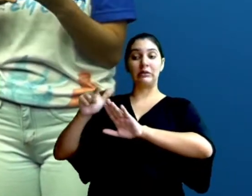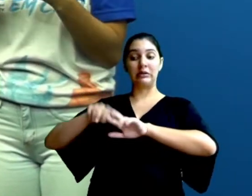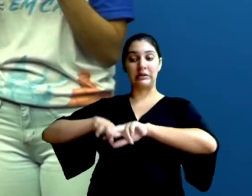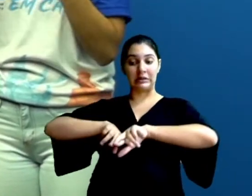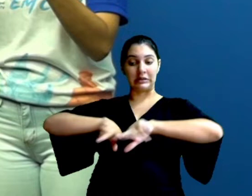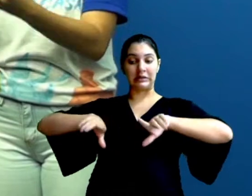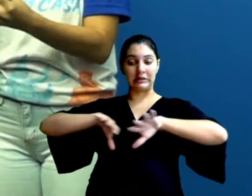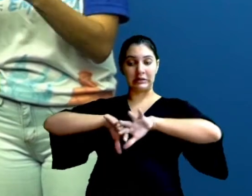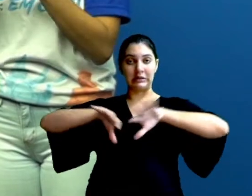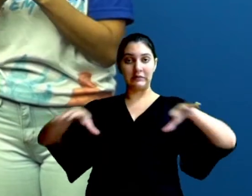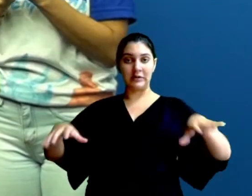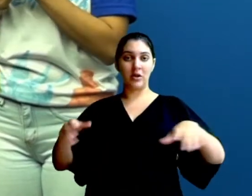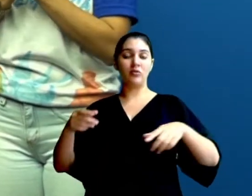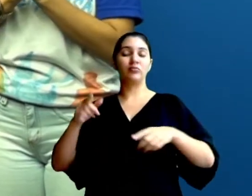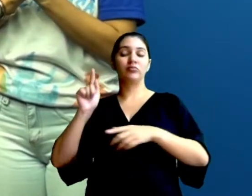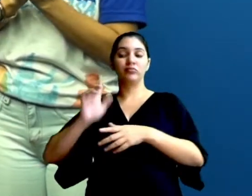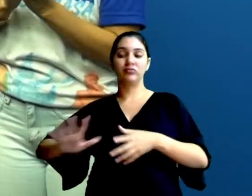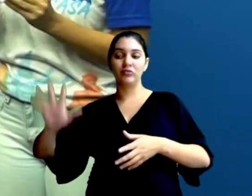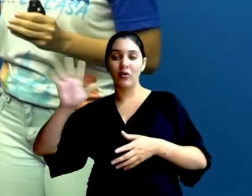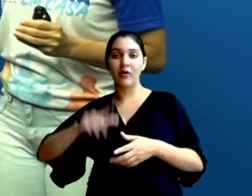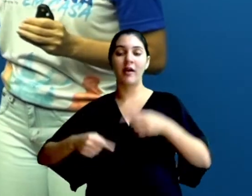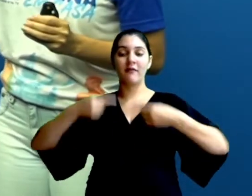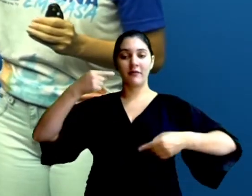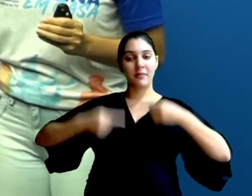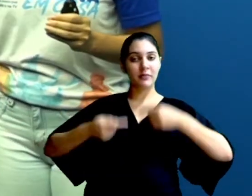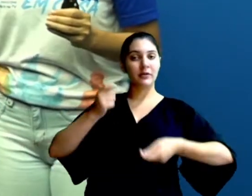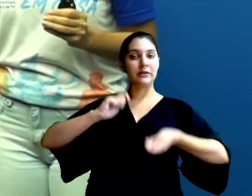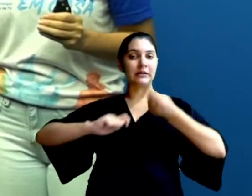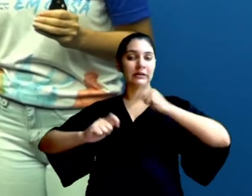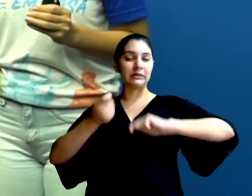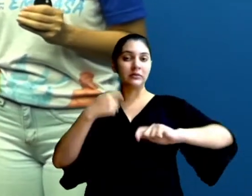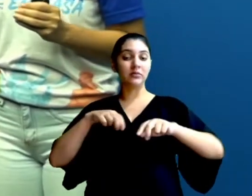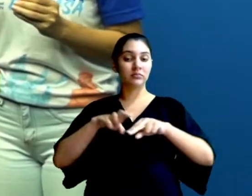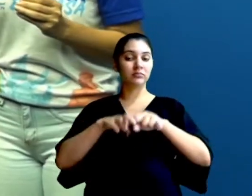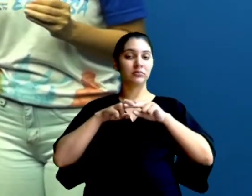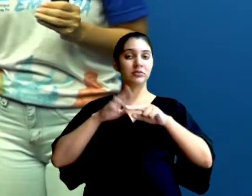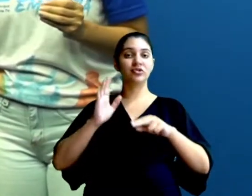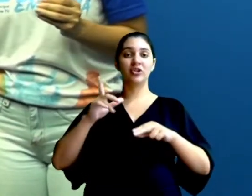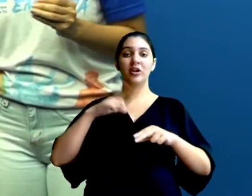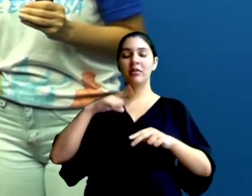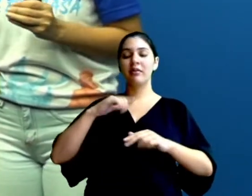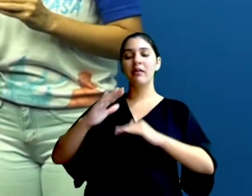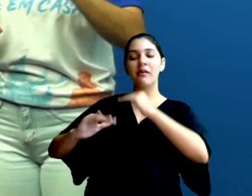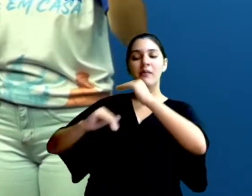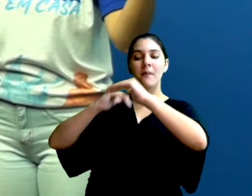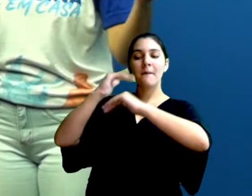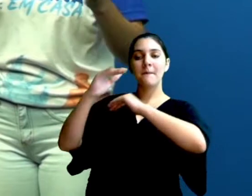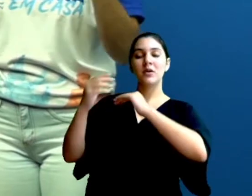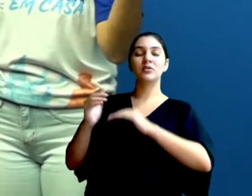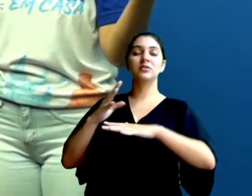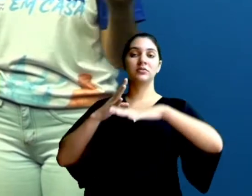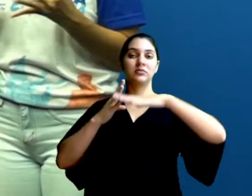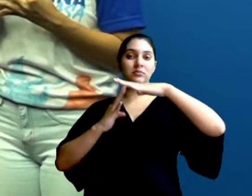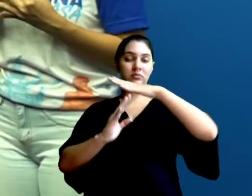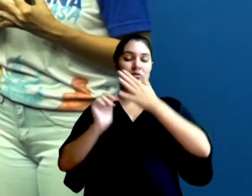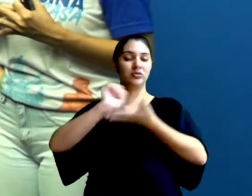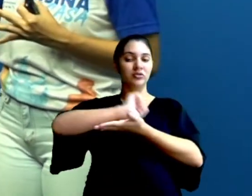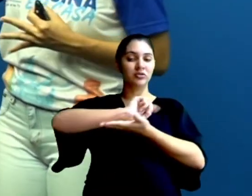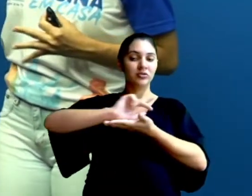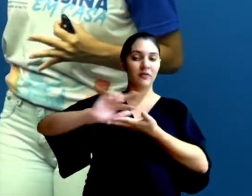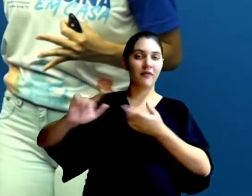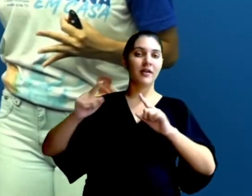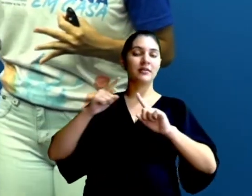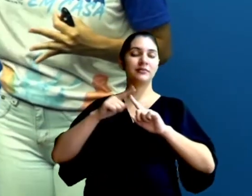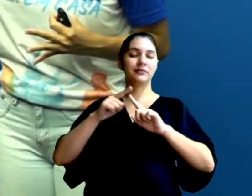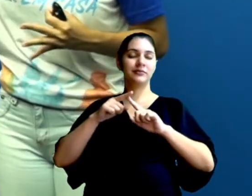geográfica, política, administrativa, por isso já existia esse processo migratório por vários